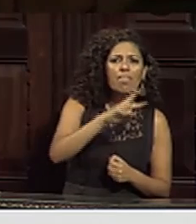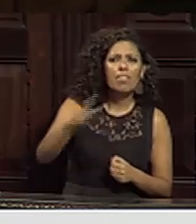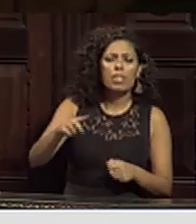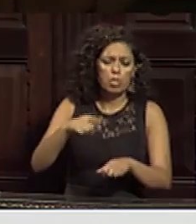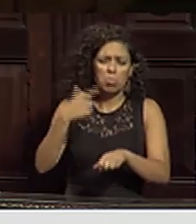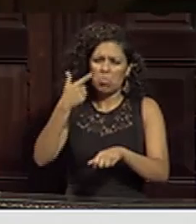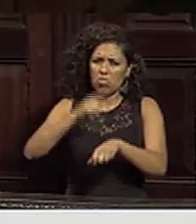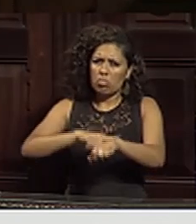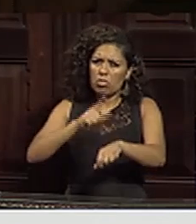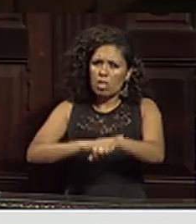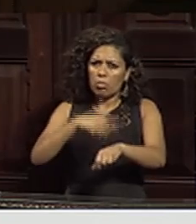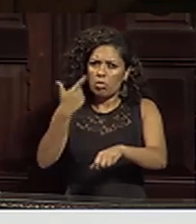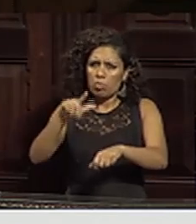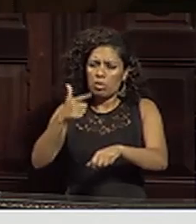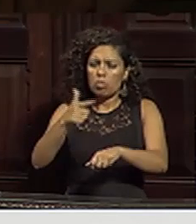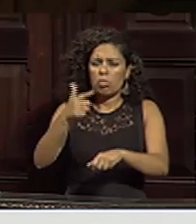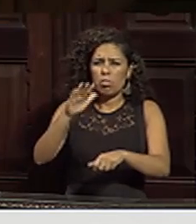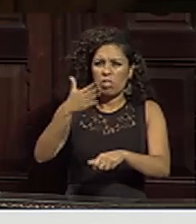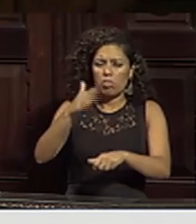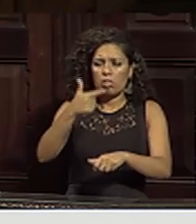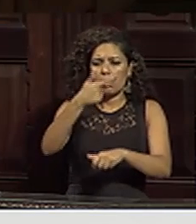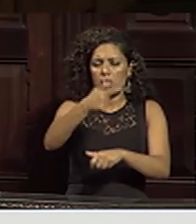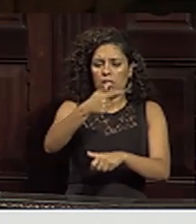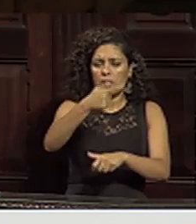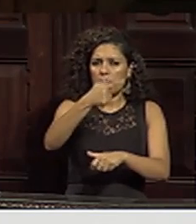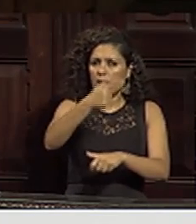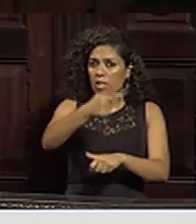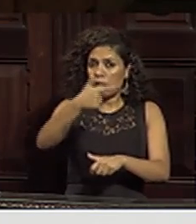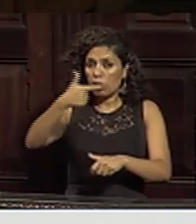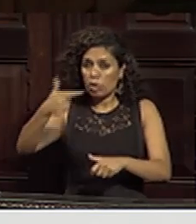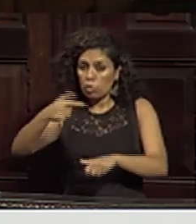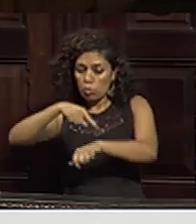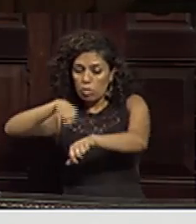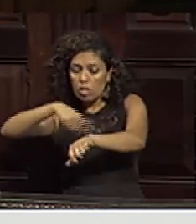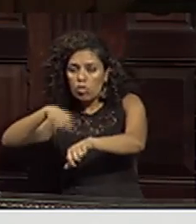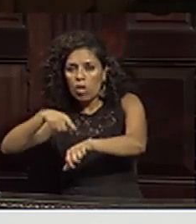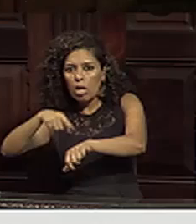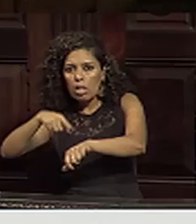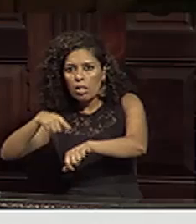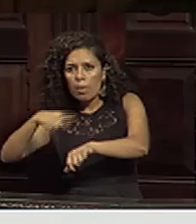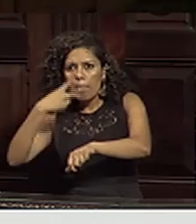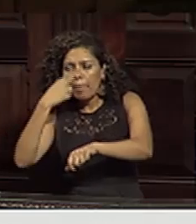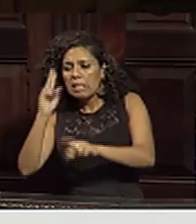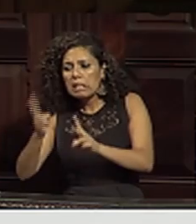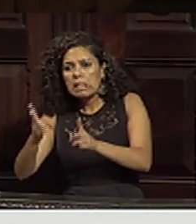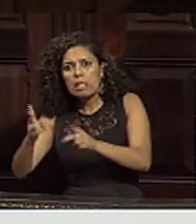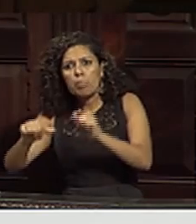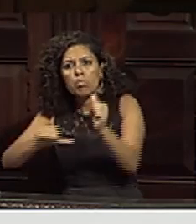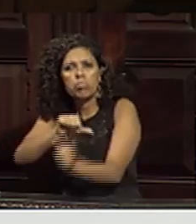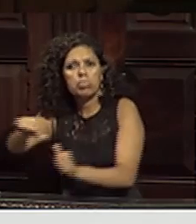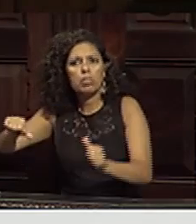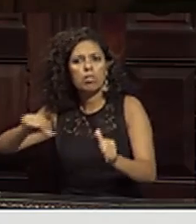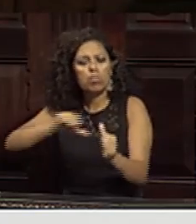diferenciada sobre o mesmo tema, porque ele é um órgão